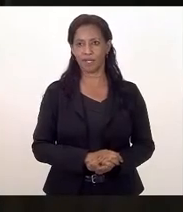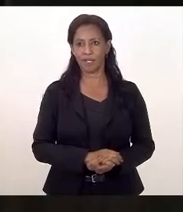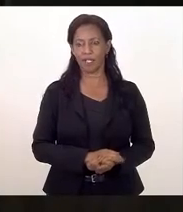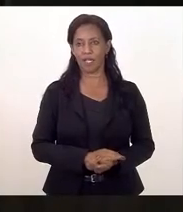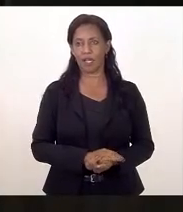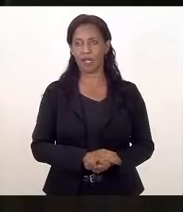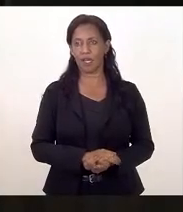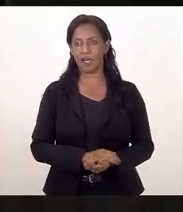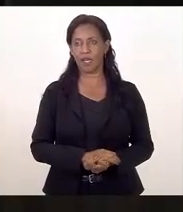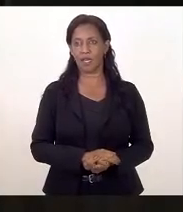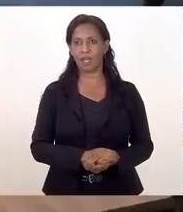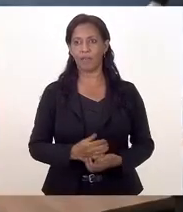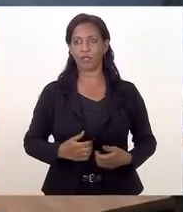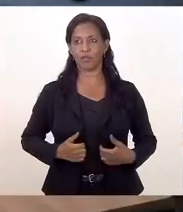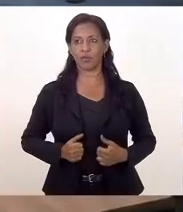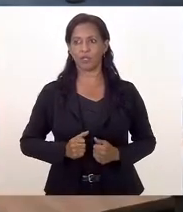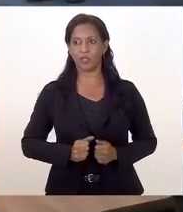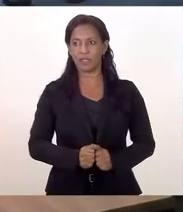aqui.